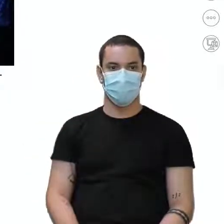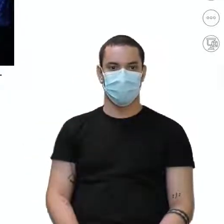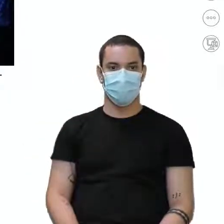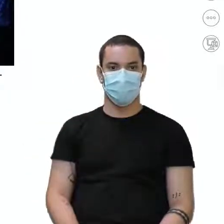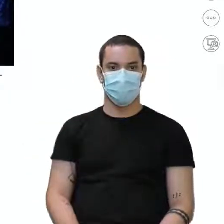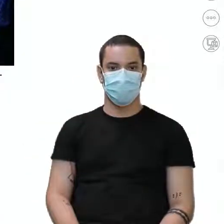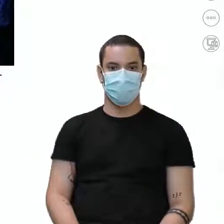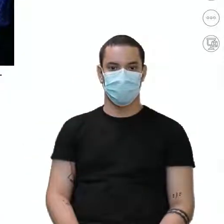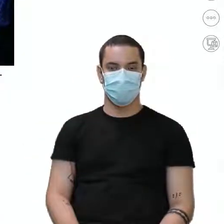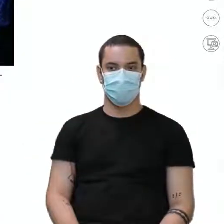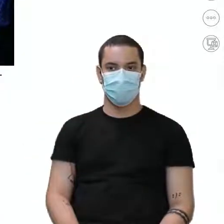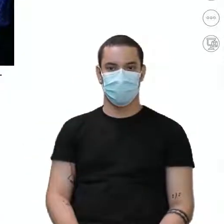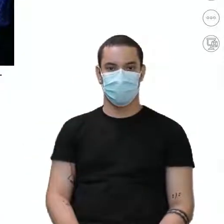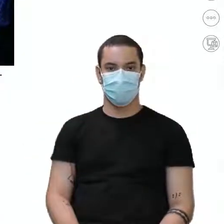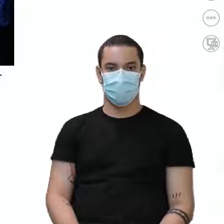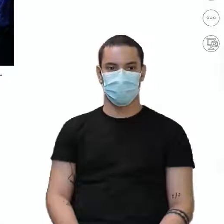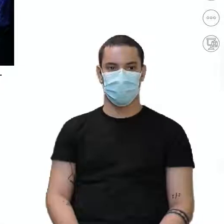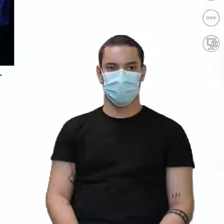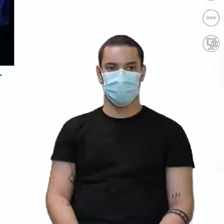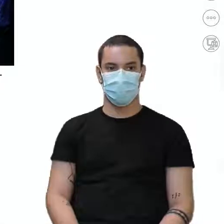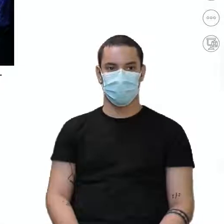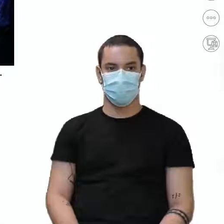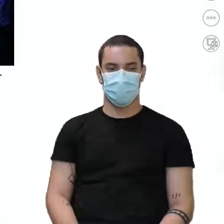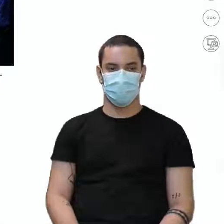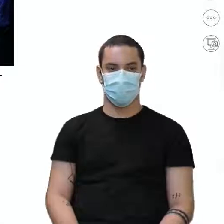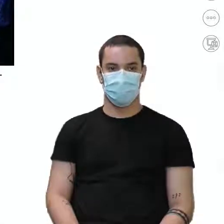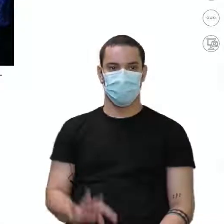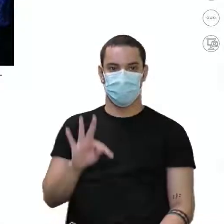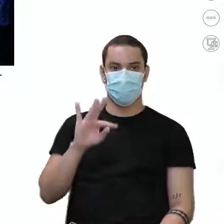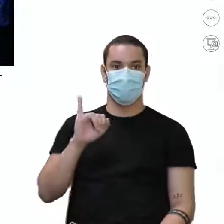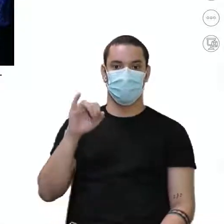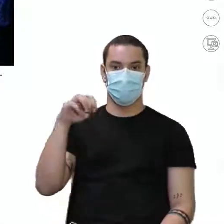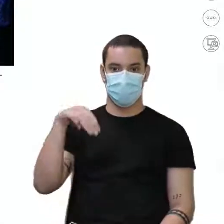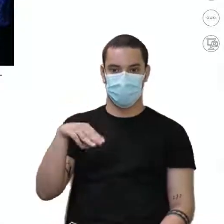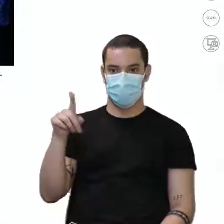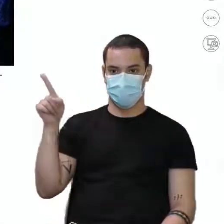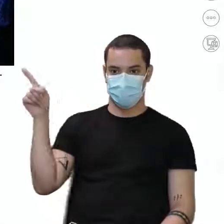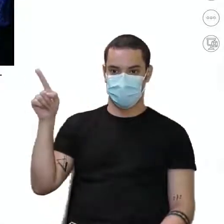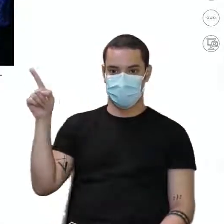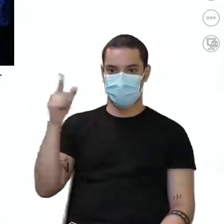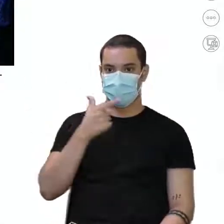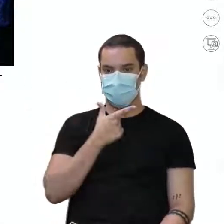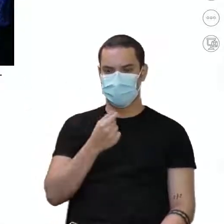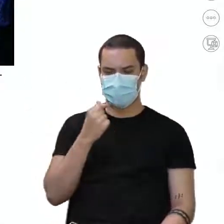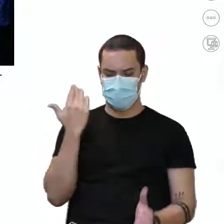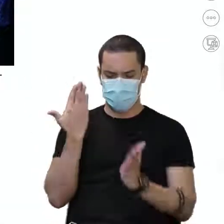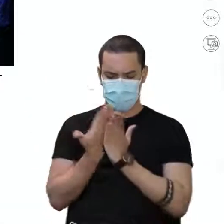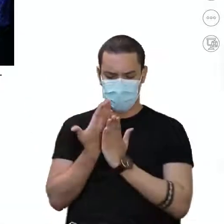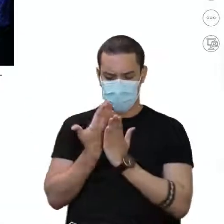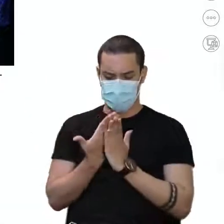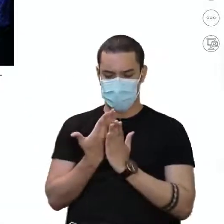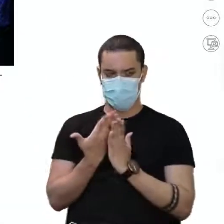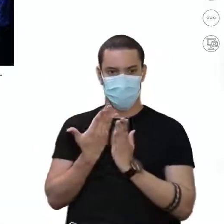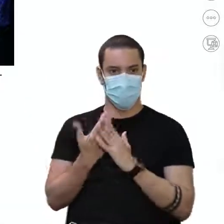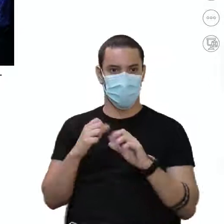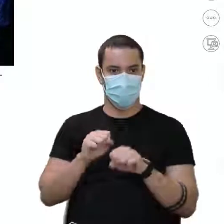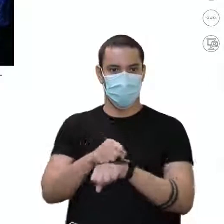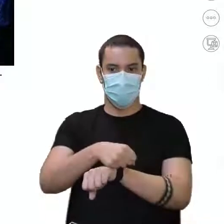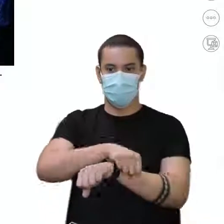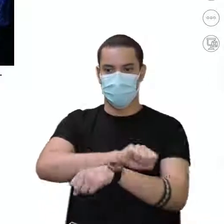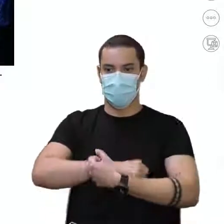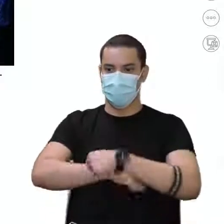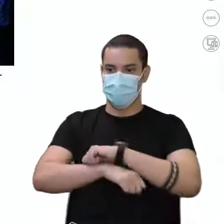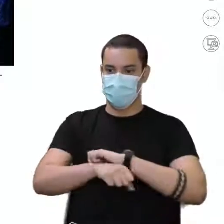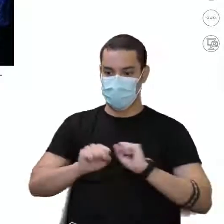Seguir. Sobre o Tim. O Tim, que é esse garotinho aí, muito aplicado, muito estudioso.